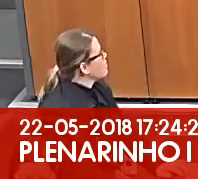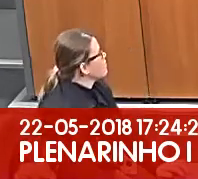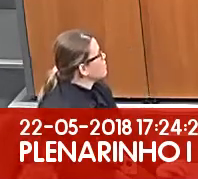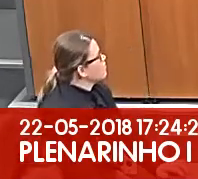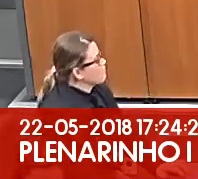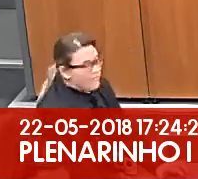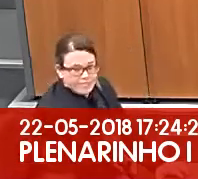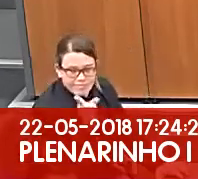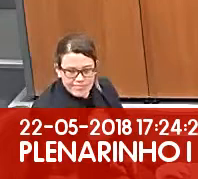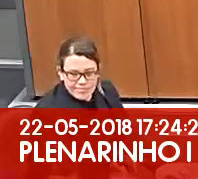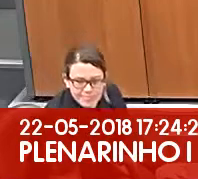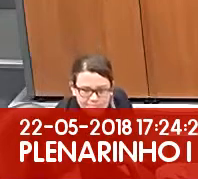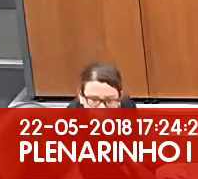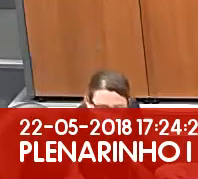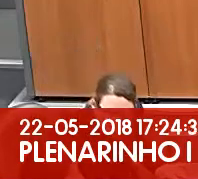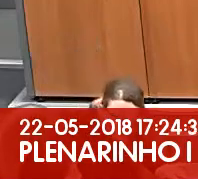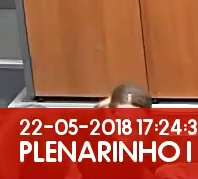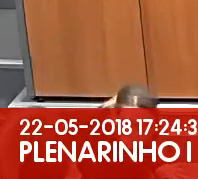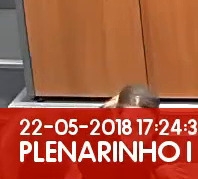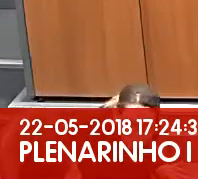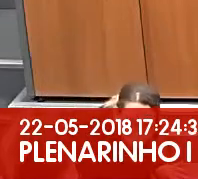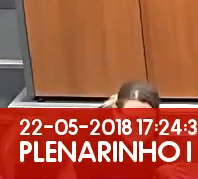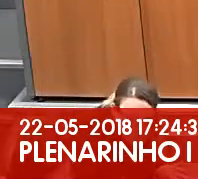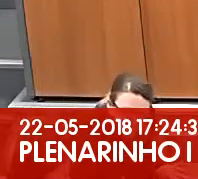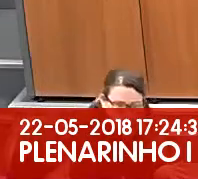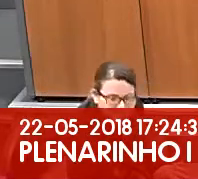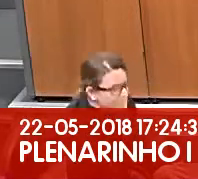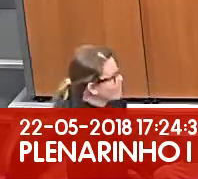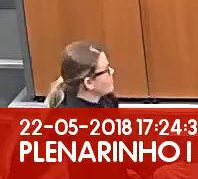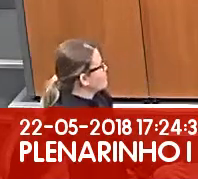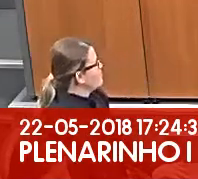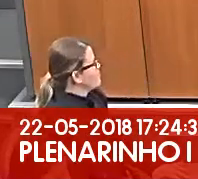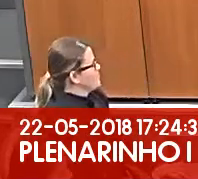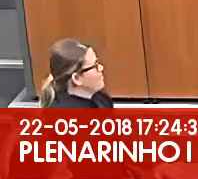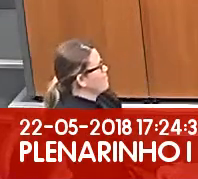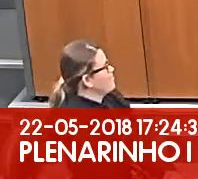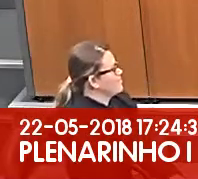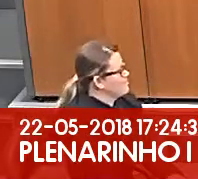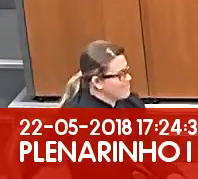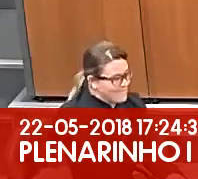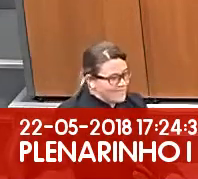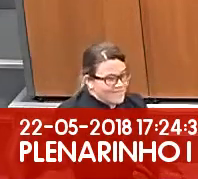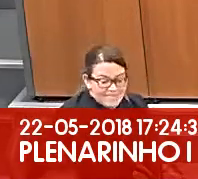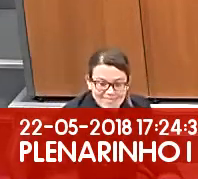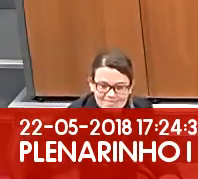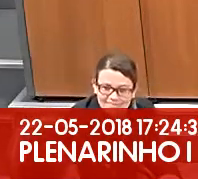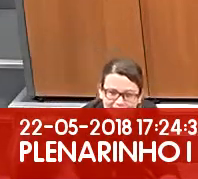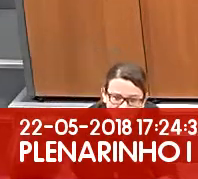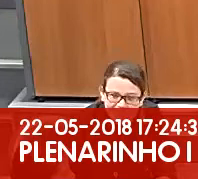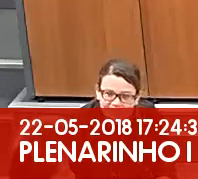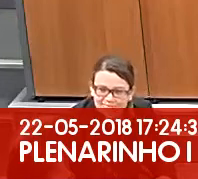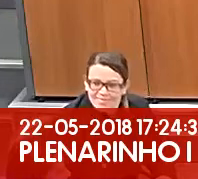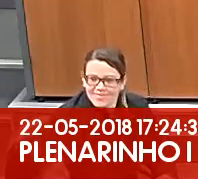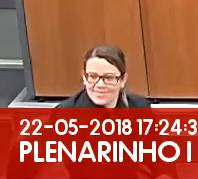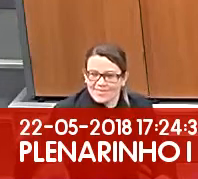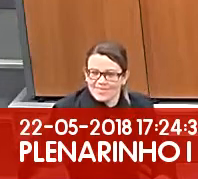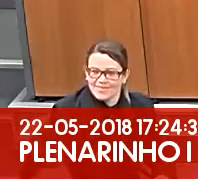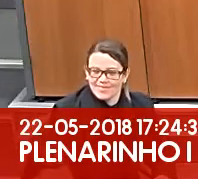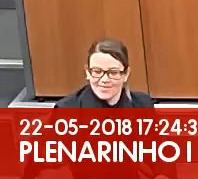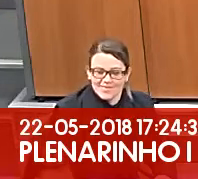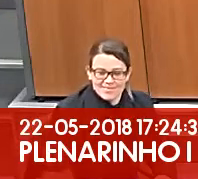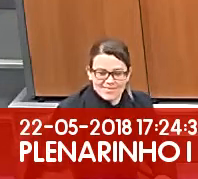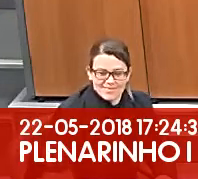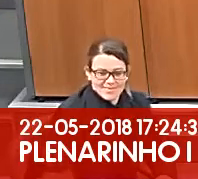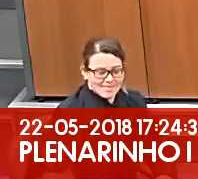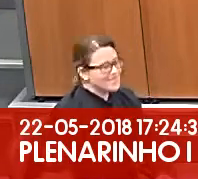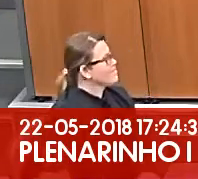é? Ah, então está ótimo. Aqui, a senhora também quer falar? Não. Se quiser, está à disposição. Então, não